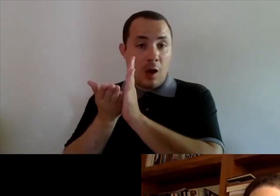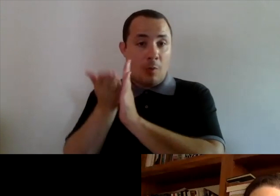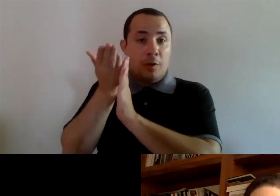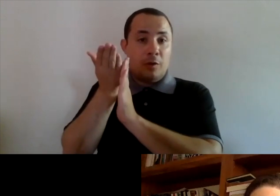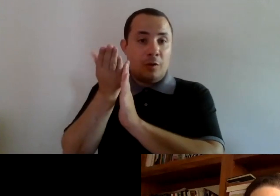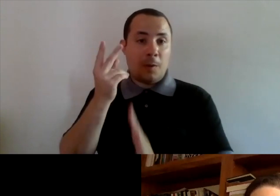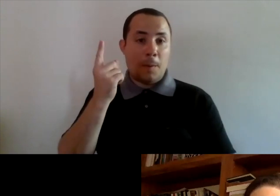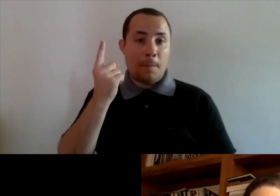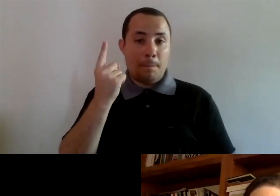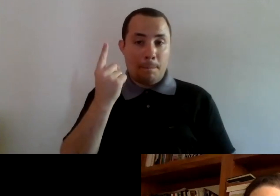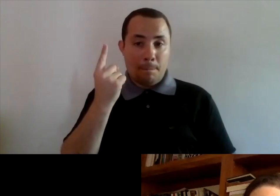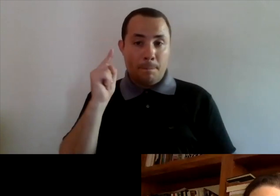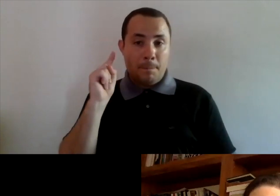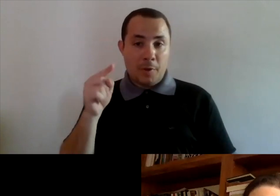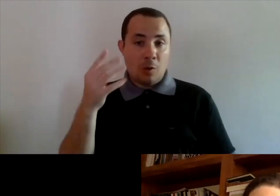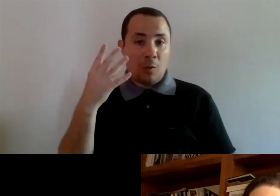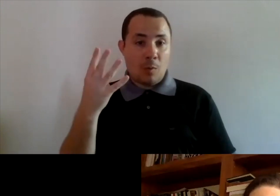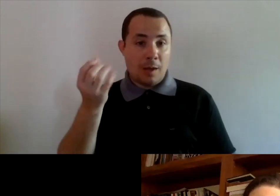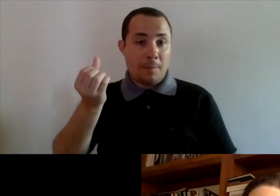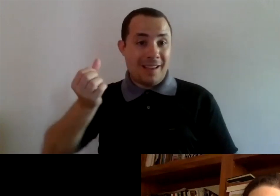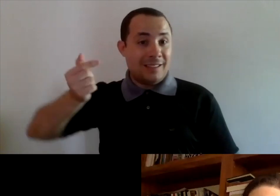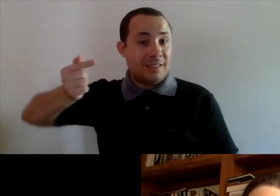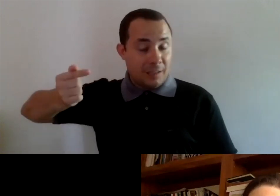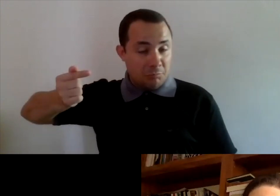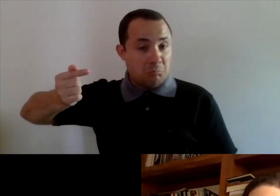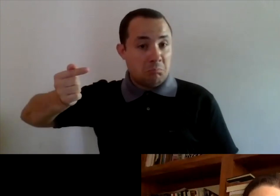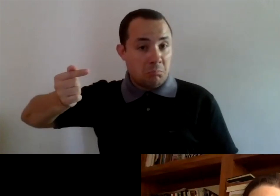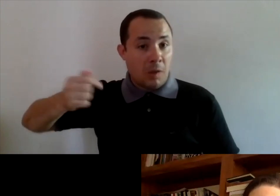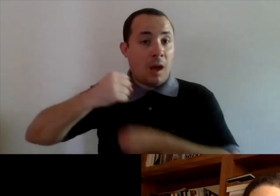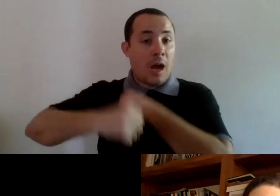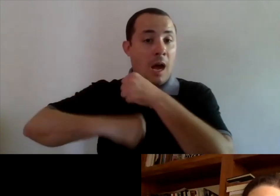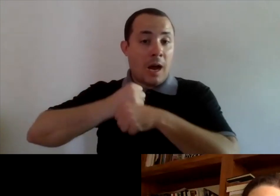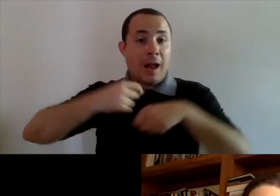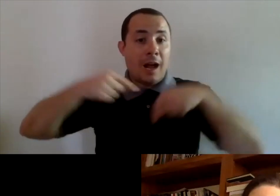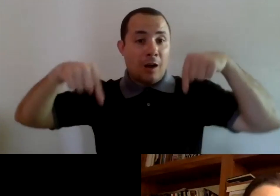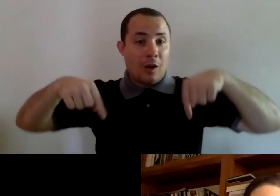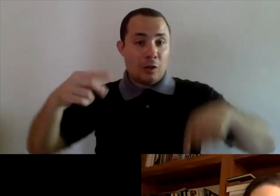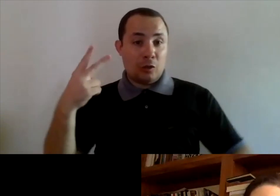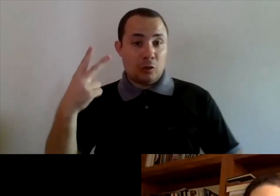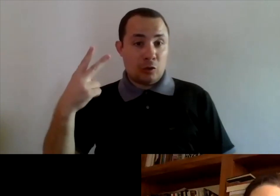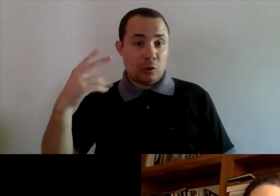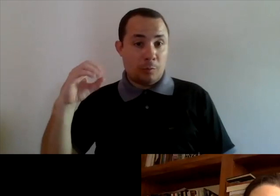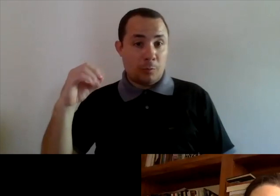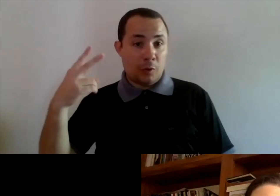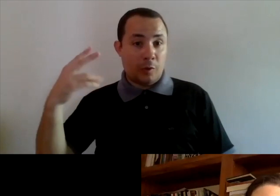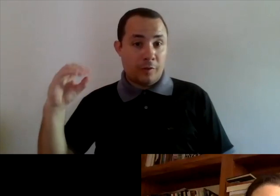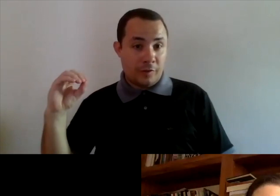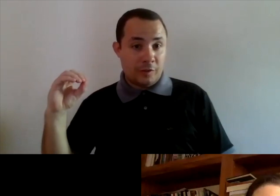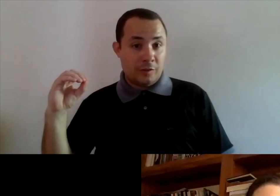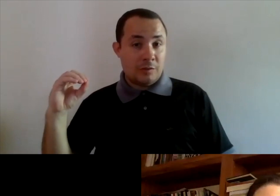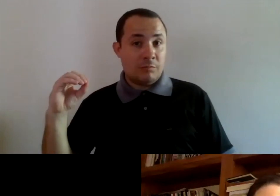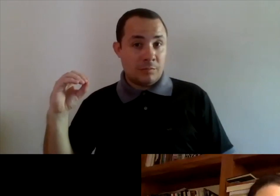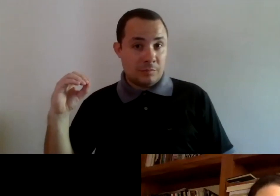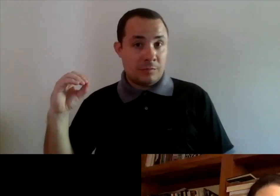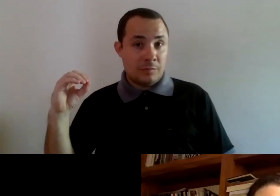1.467. E no ano atual de 2020, que saiu agora, nem saiu ainda a última fase, né?